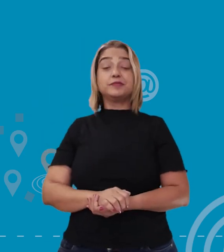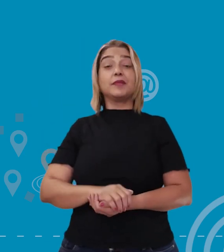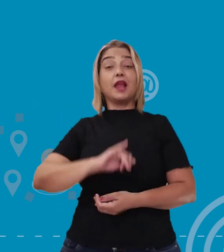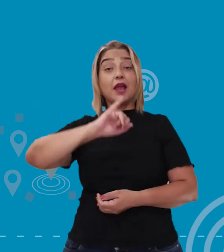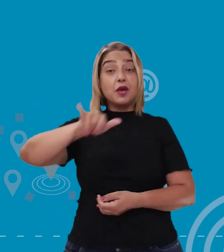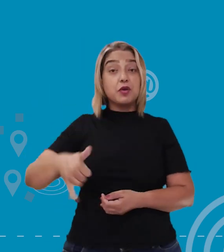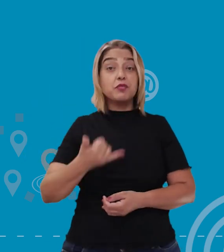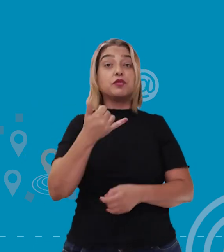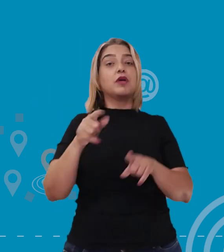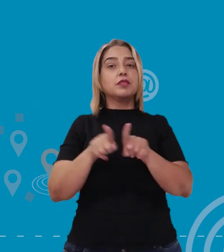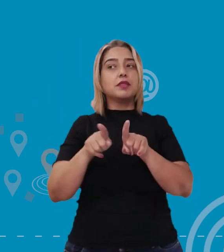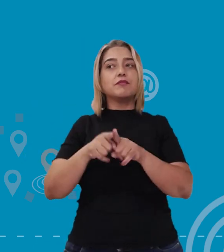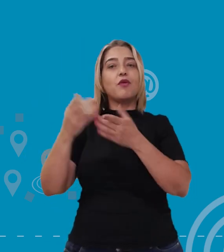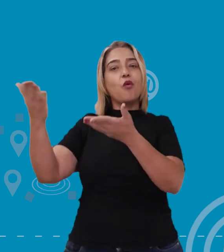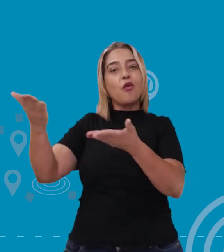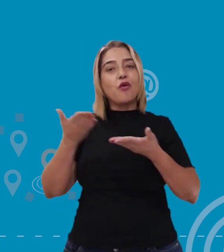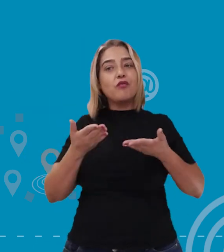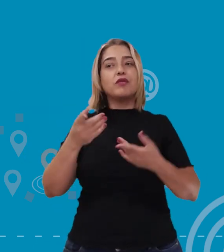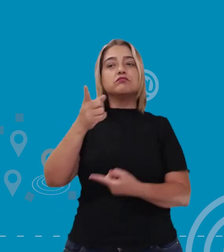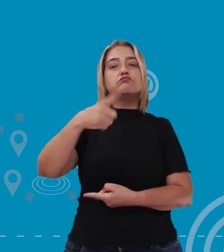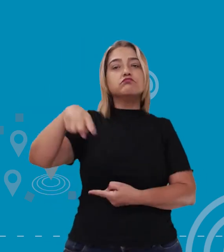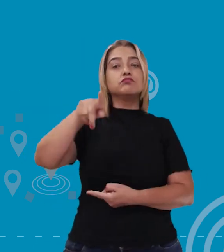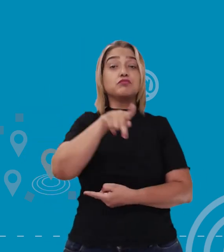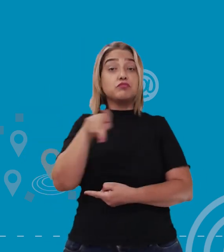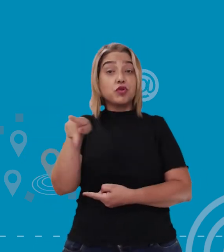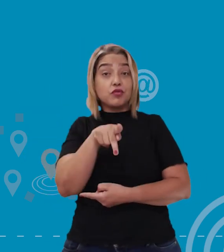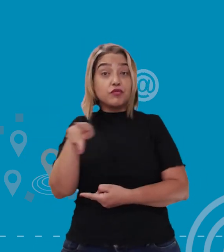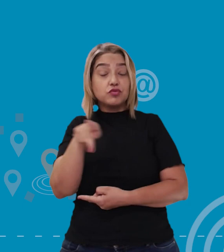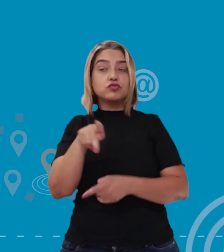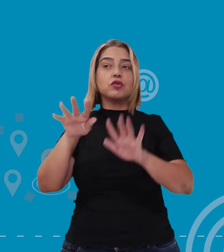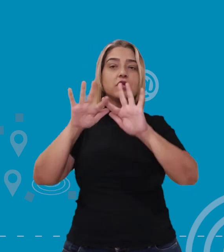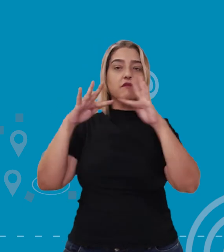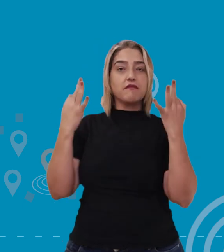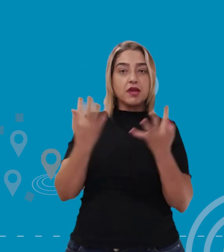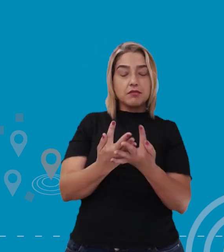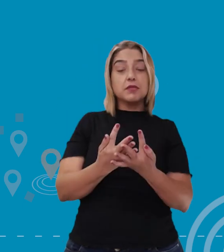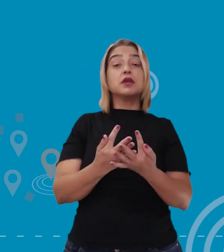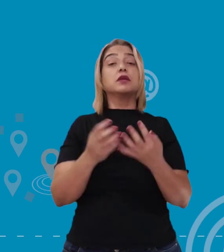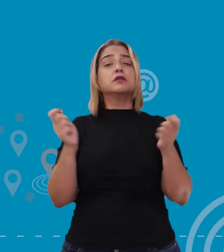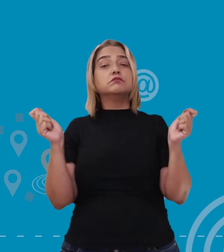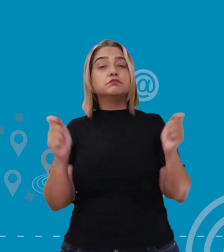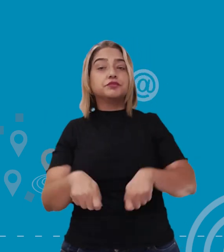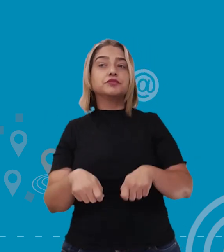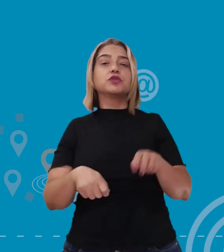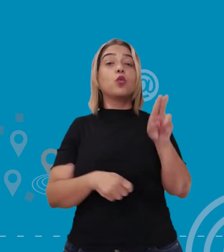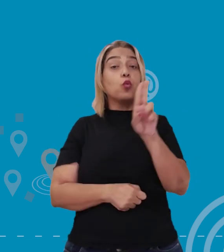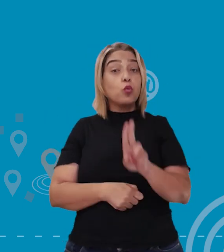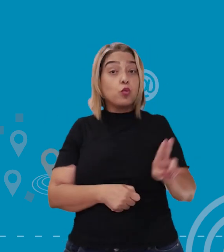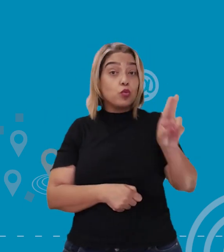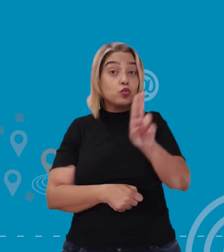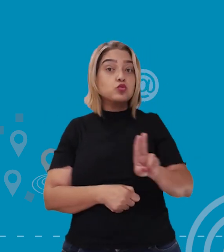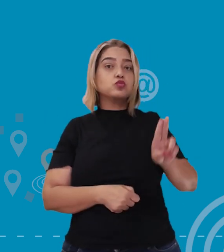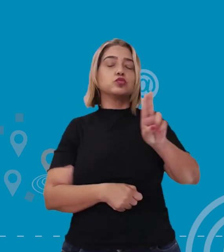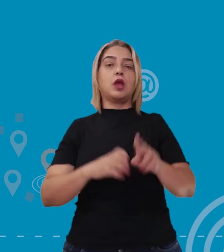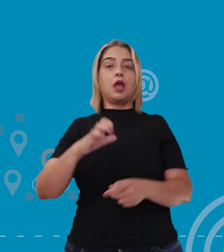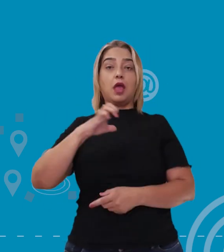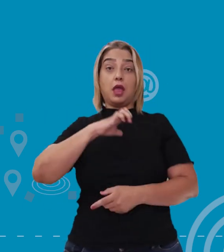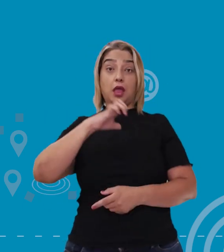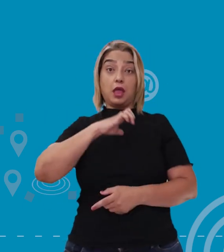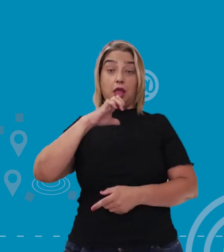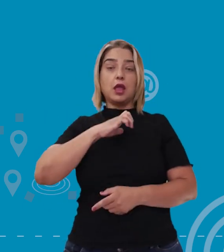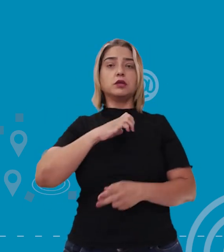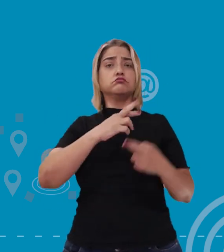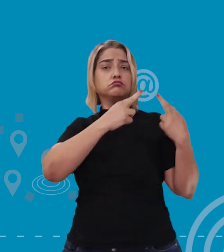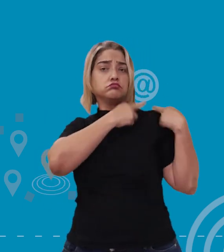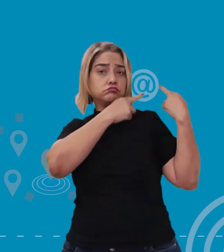Aproveitamos para convidar nossos colegas professores e as famílias para fazermos o uso ético e